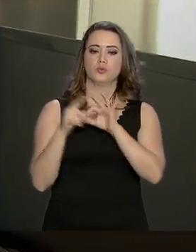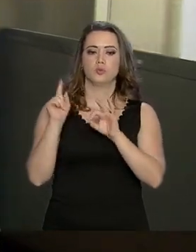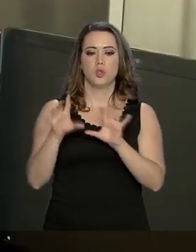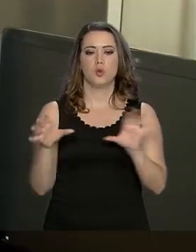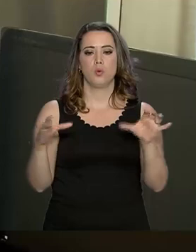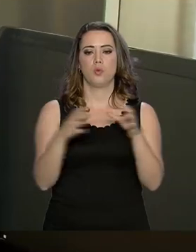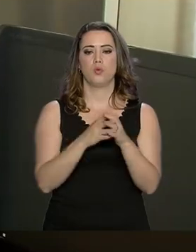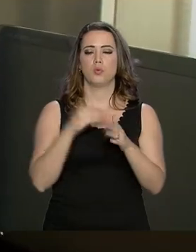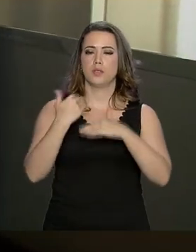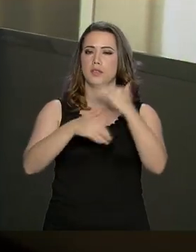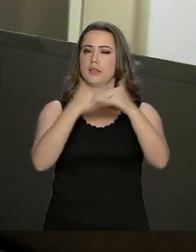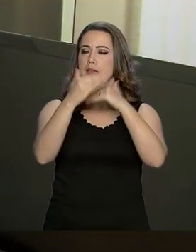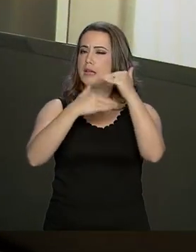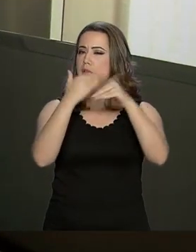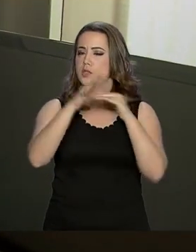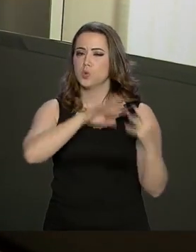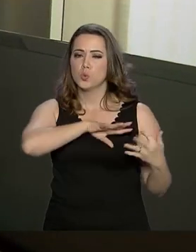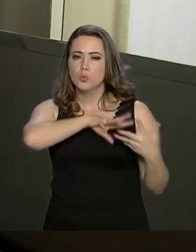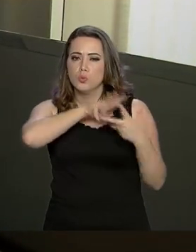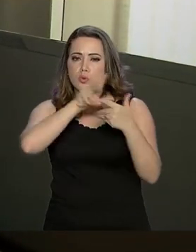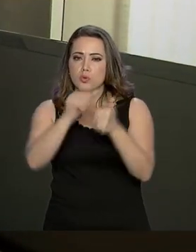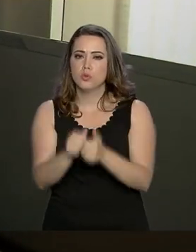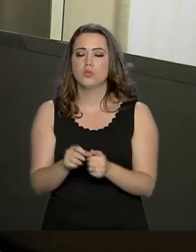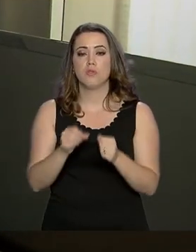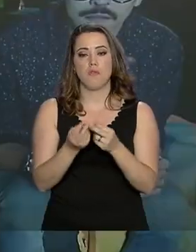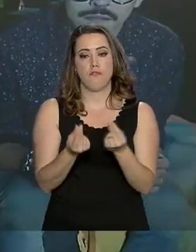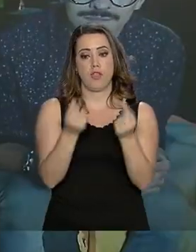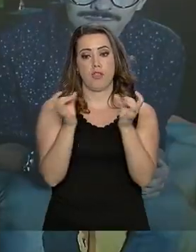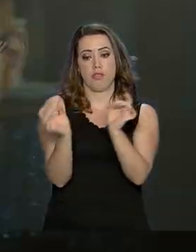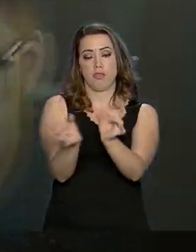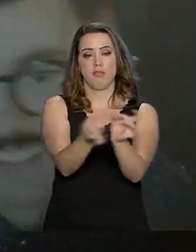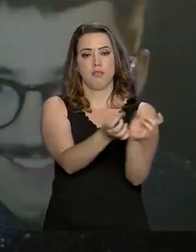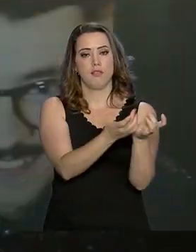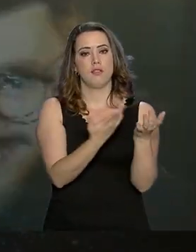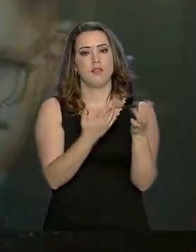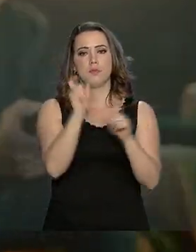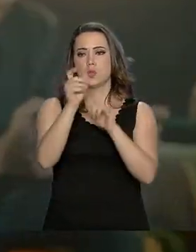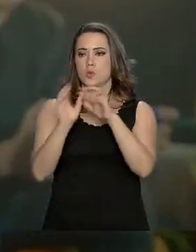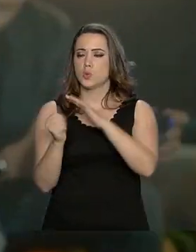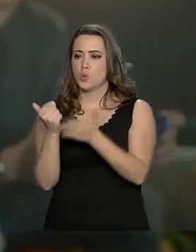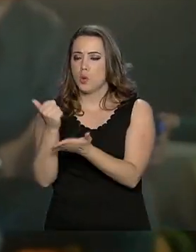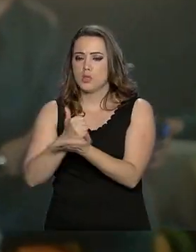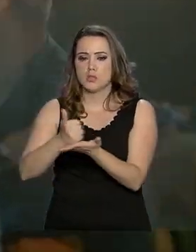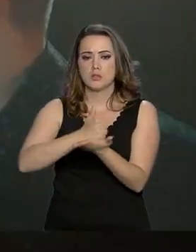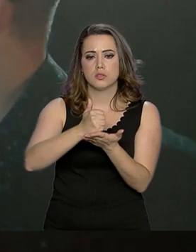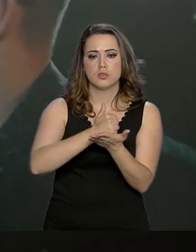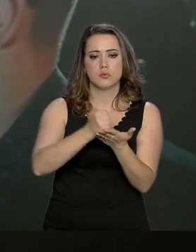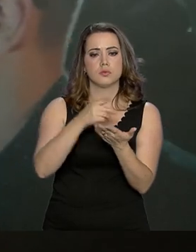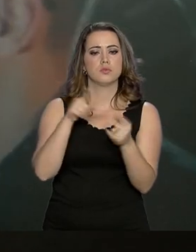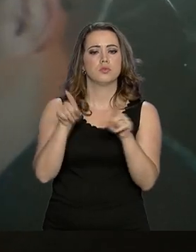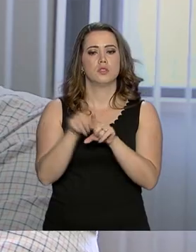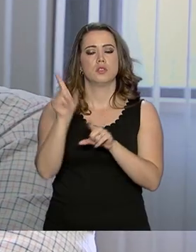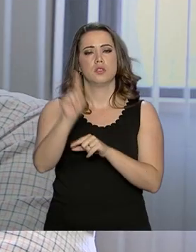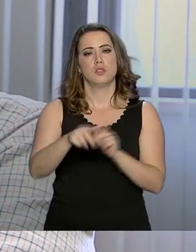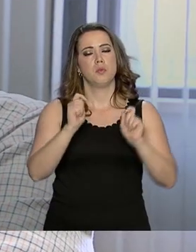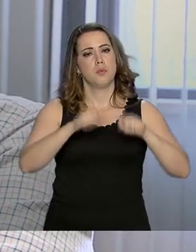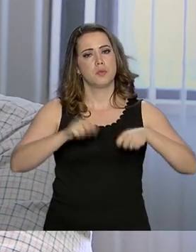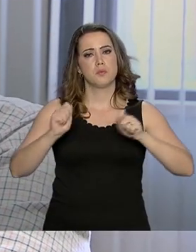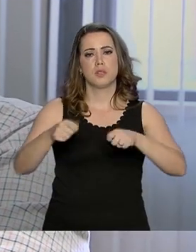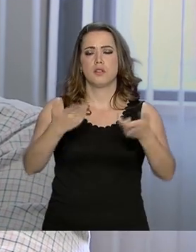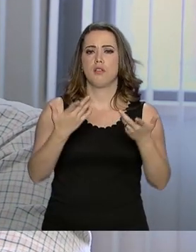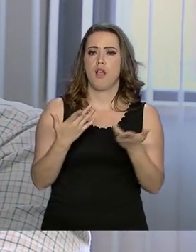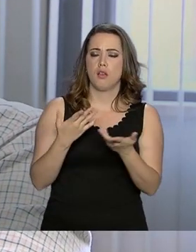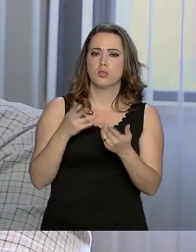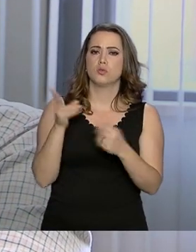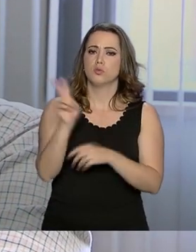segmento que cresce muito no mundo inteiro em termos de faturamento em termos de jogadores em termos de exploração de possibilidades de